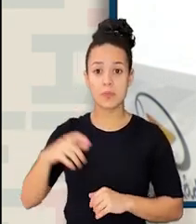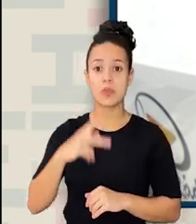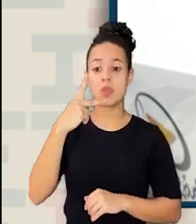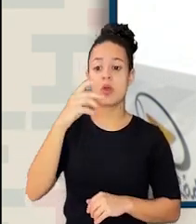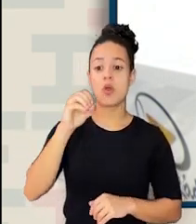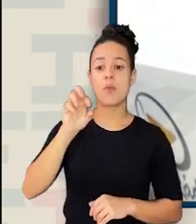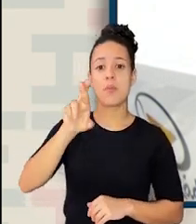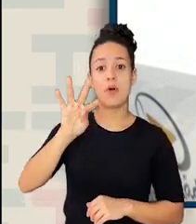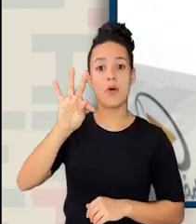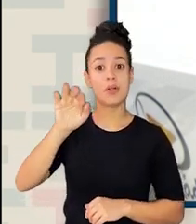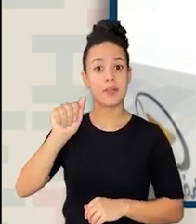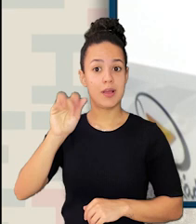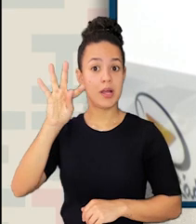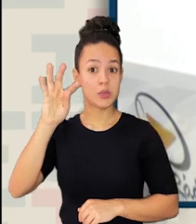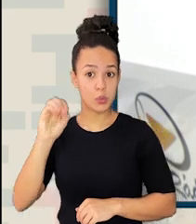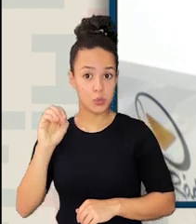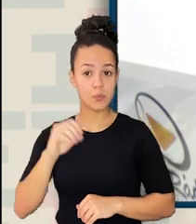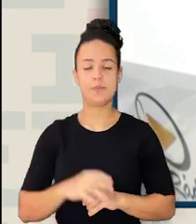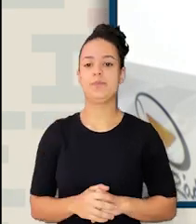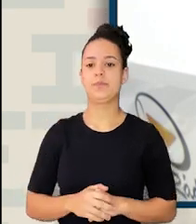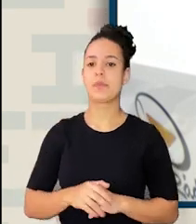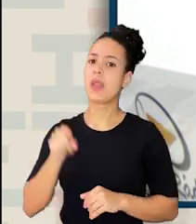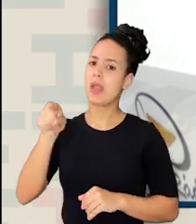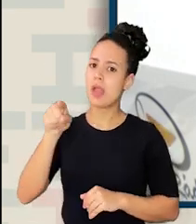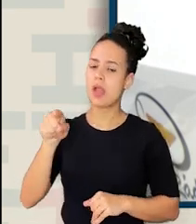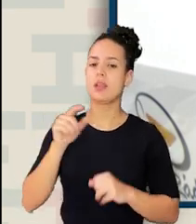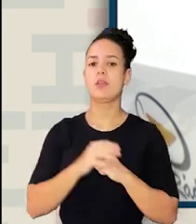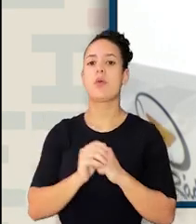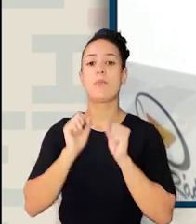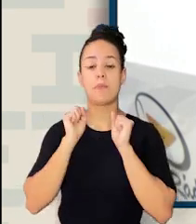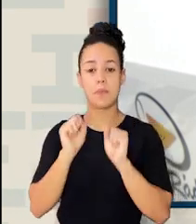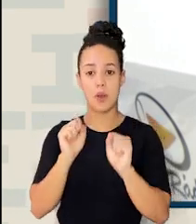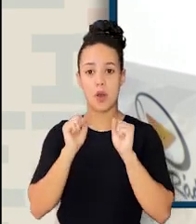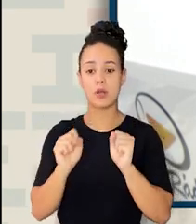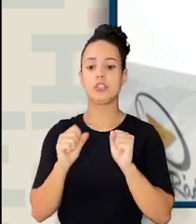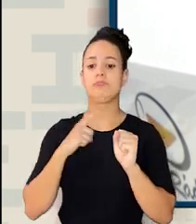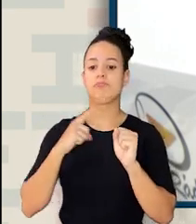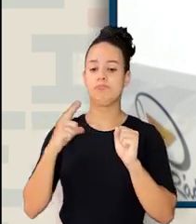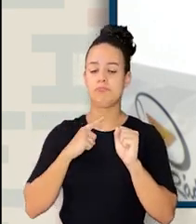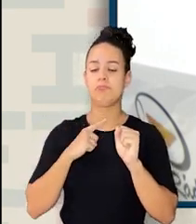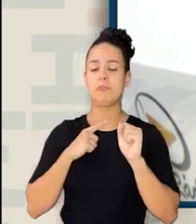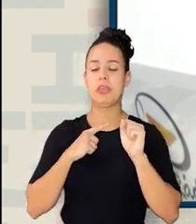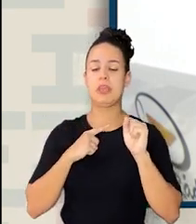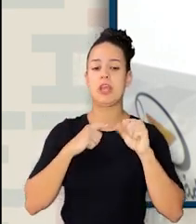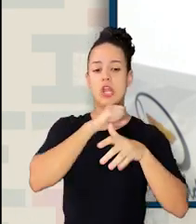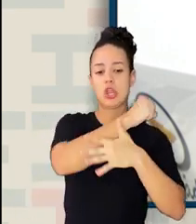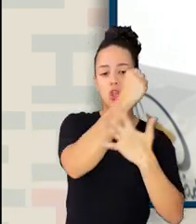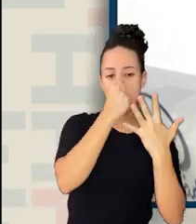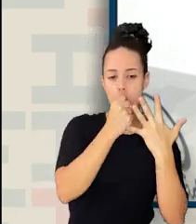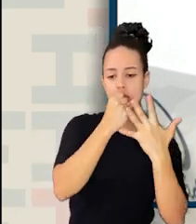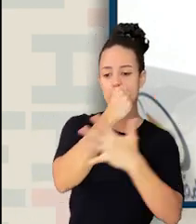portato, né? O som portato, eu posso ligar essa nota de uma a outra,